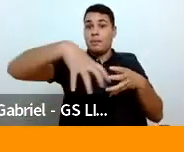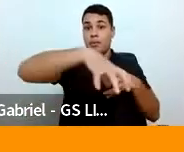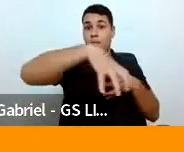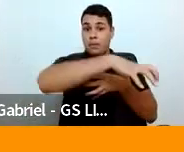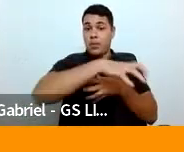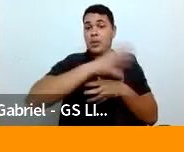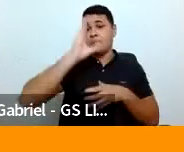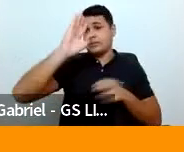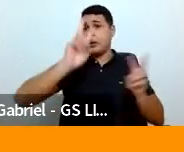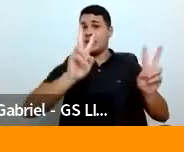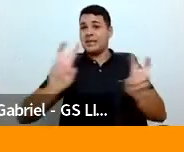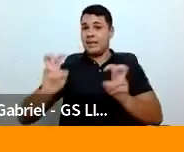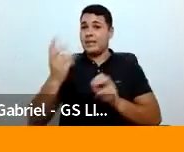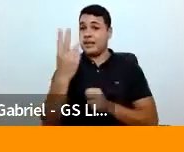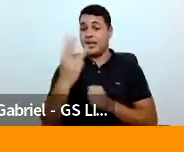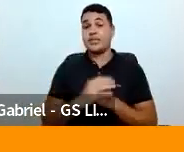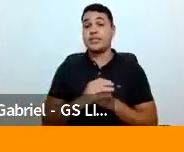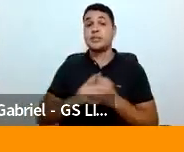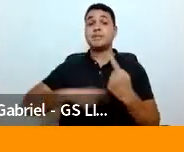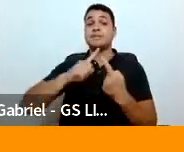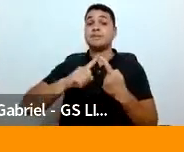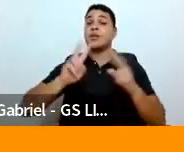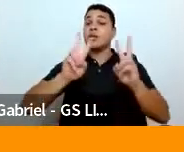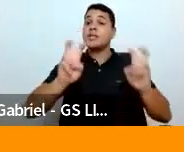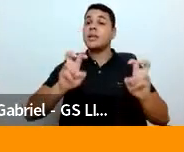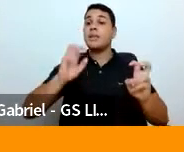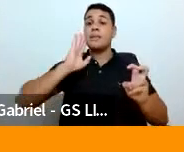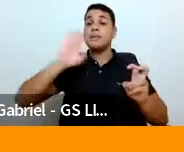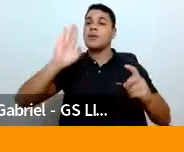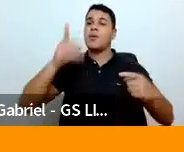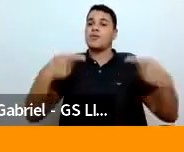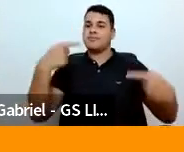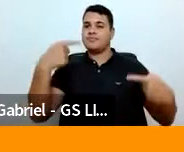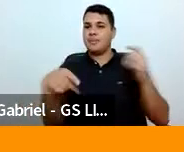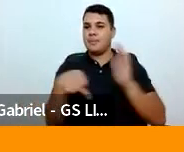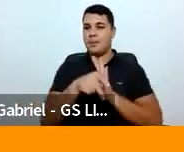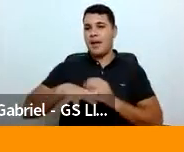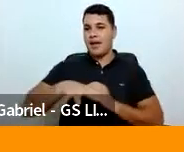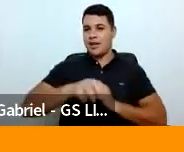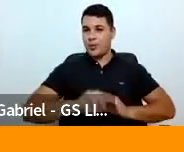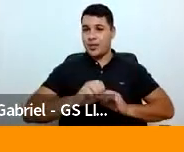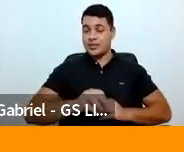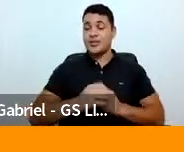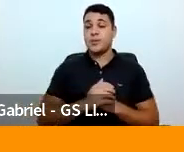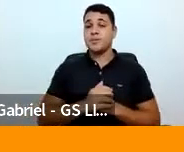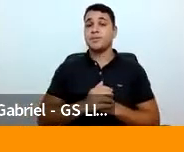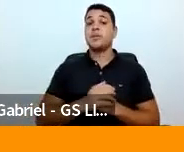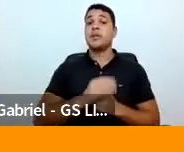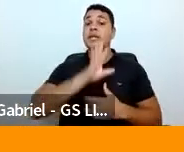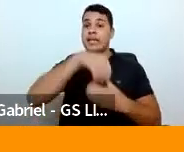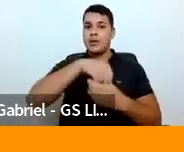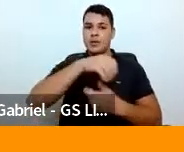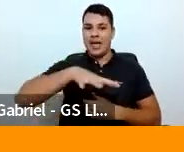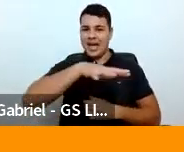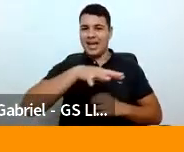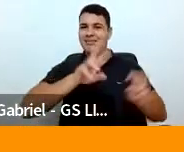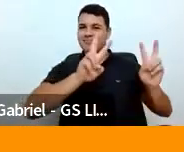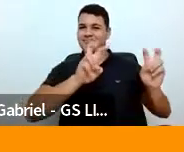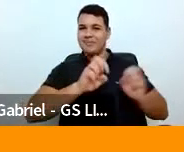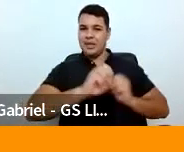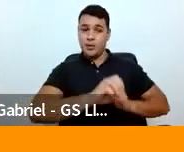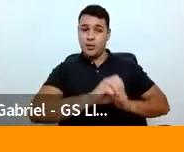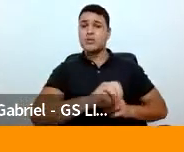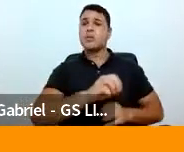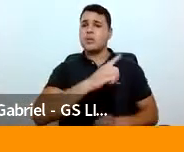mais diretamente, né? Uma frente voltada para discutir ações afirmativas na educação e, com isso, a gente tem feito provocações,